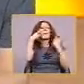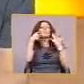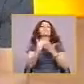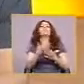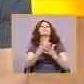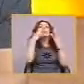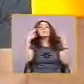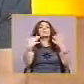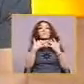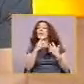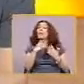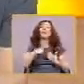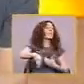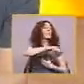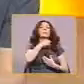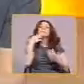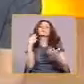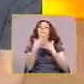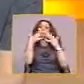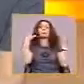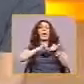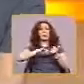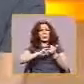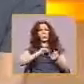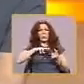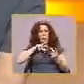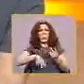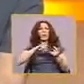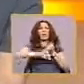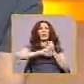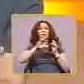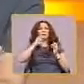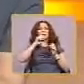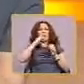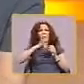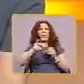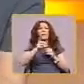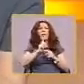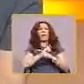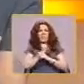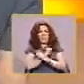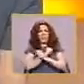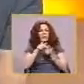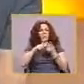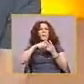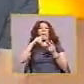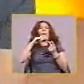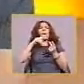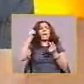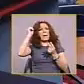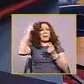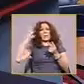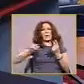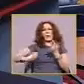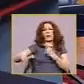que reivindicámos, isto a Associação Ilga Portugal, o Clube Safo, a Não de Perigos, as Panteras Rosa e o Mar, as associações que organizaram